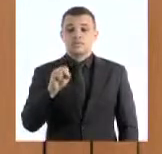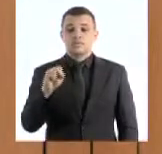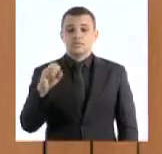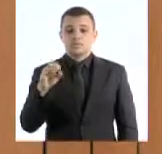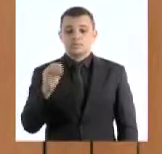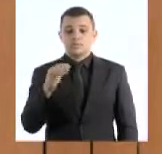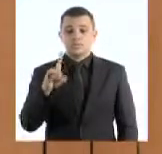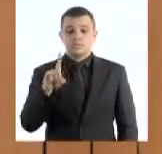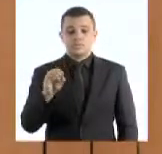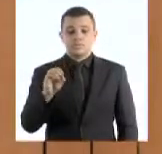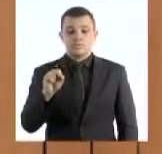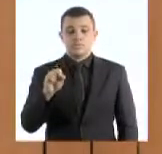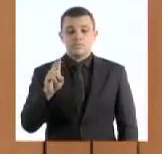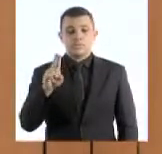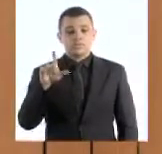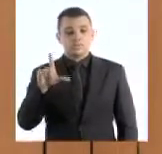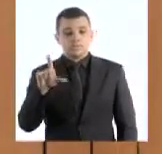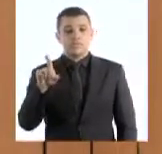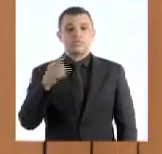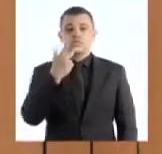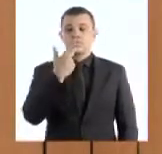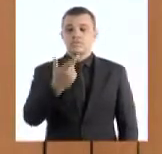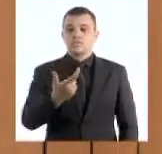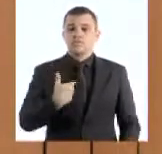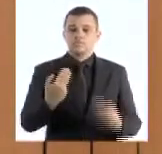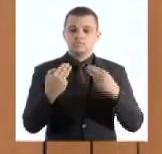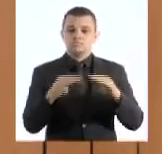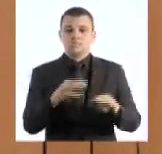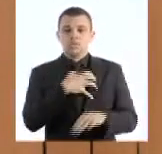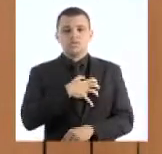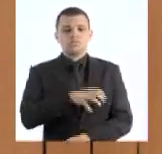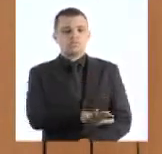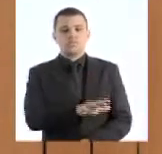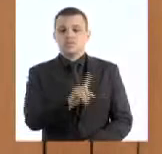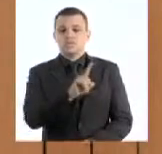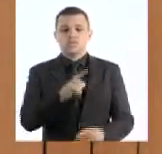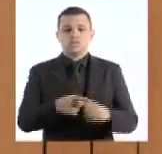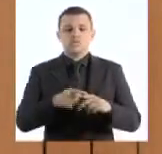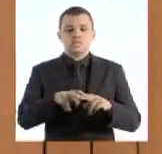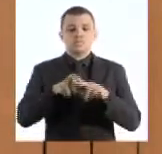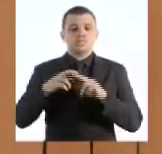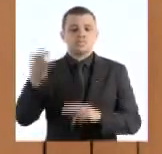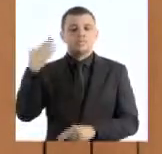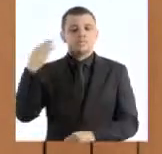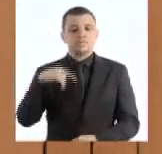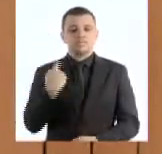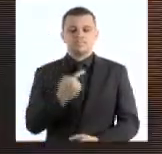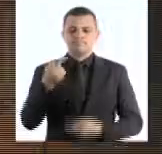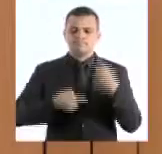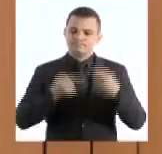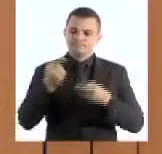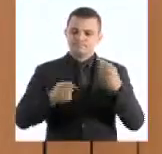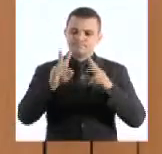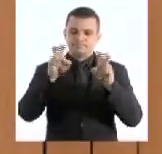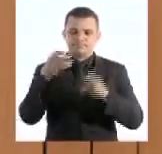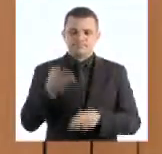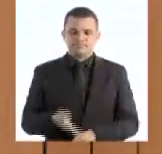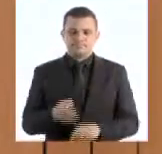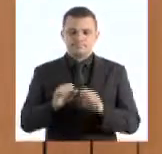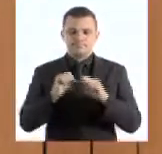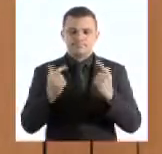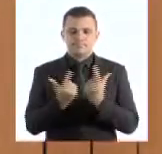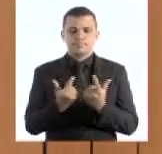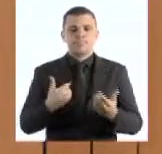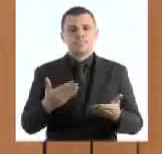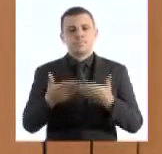de saneamento que nós travamos nessa casa na semana passada. E aí, deputado, eu volto a insistir, estude